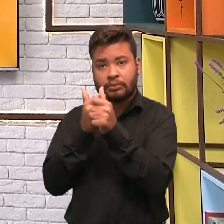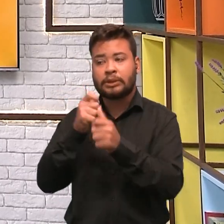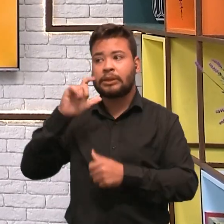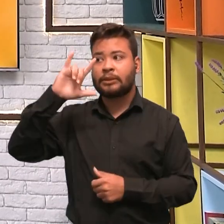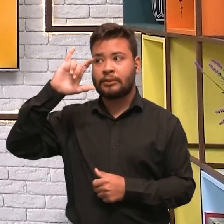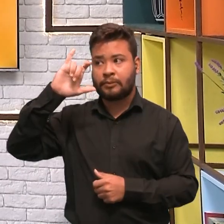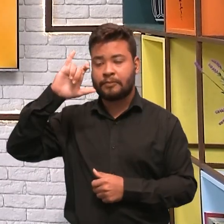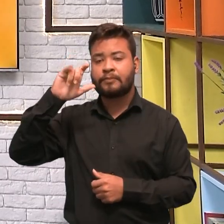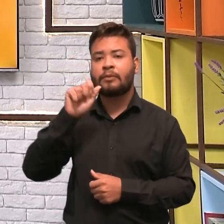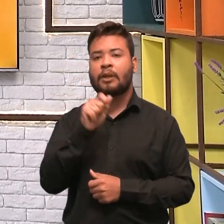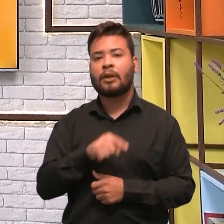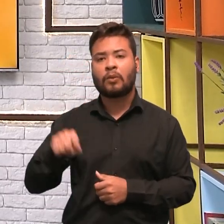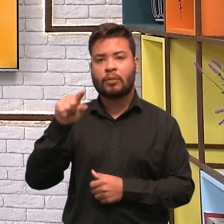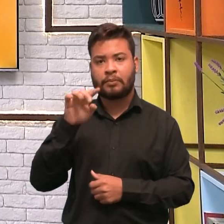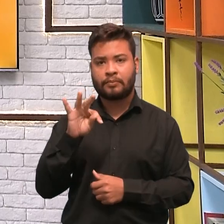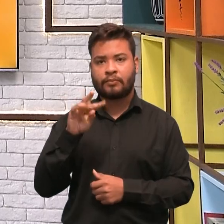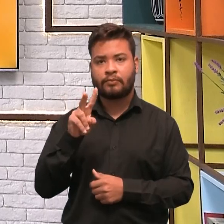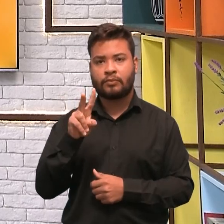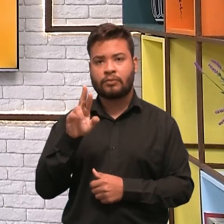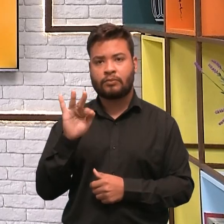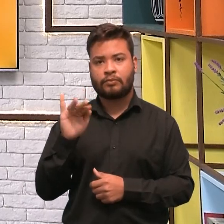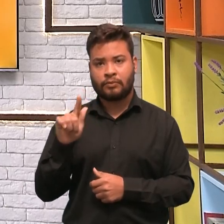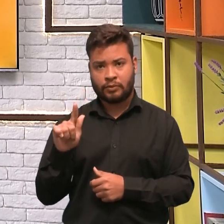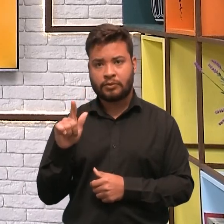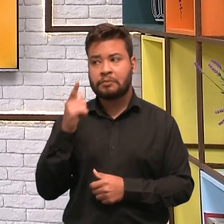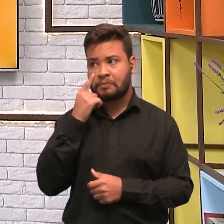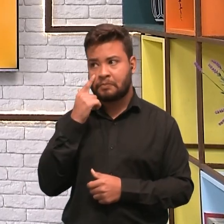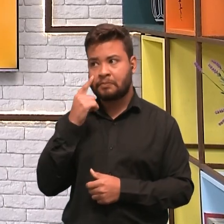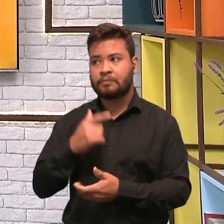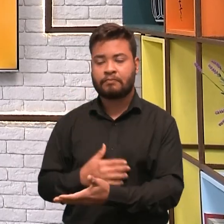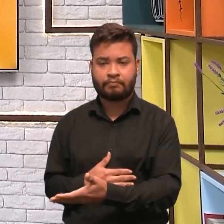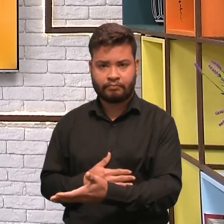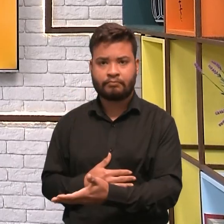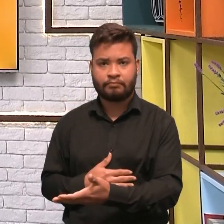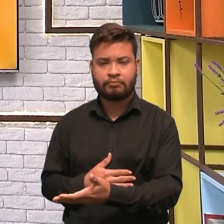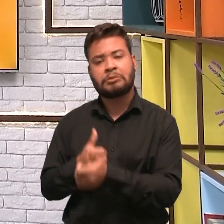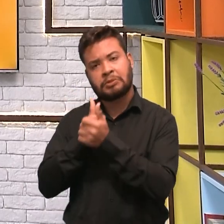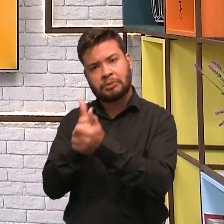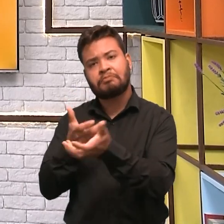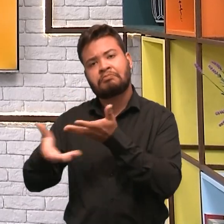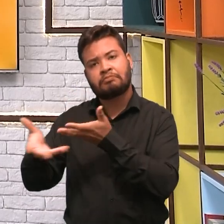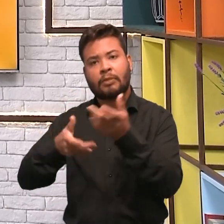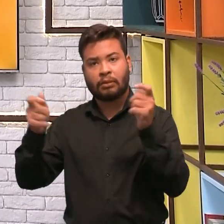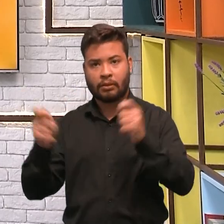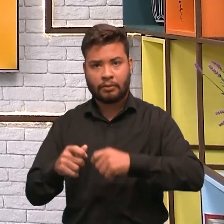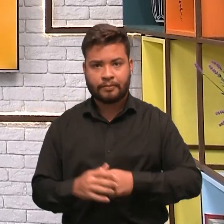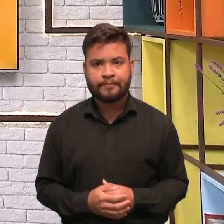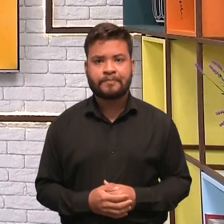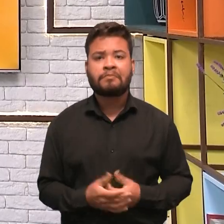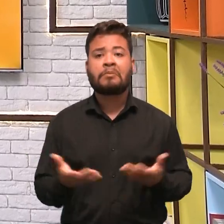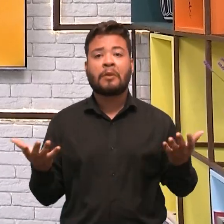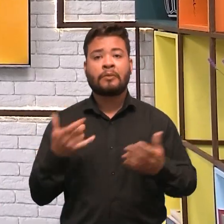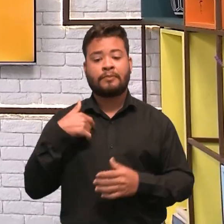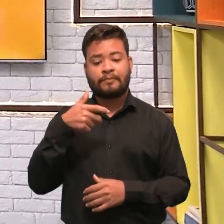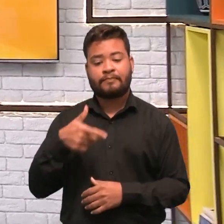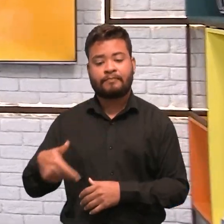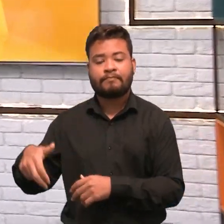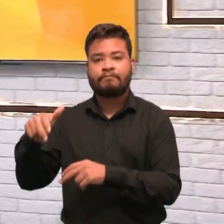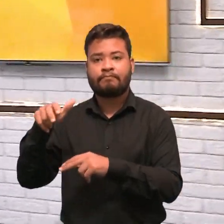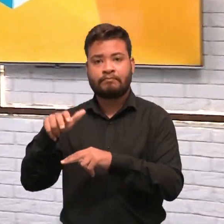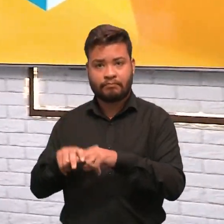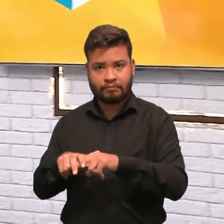Instagram, @TVUFG, do jeitinho que aparece aqui embaixo também, interagir com a gente por lá. E agora eu já vou caminhando aqui para o nosso